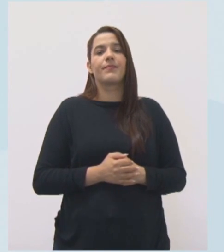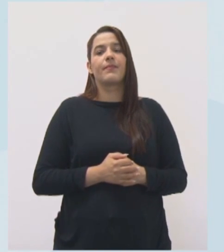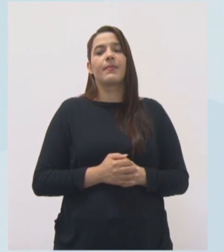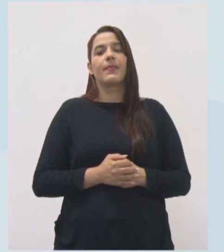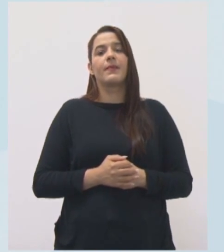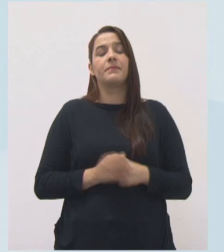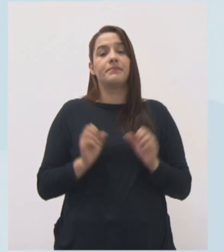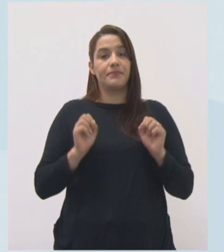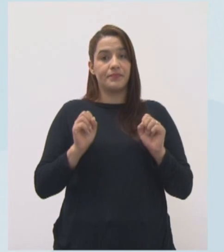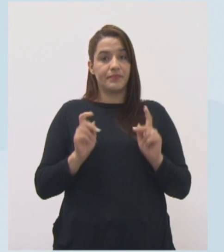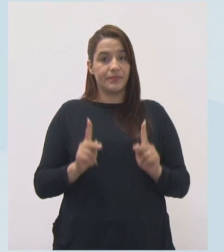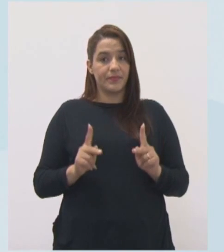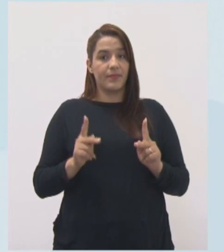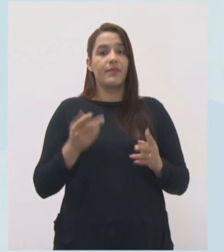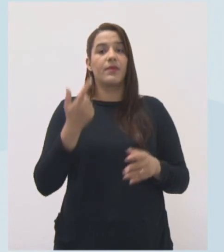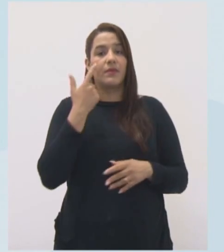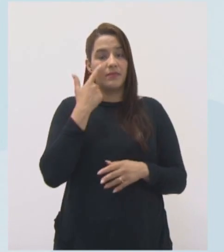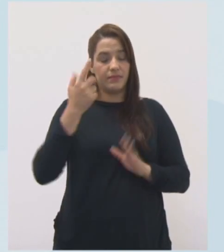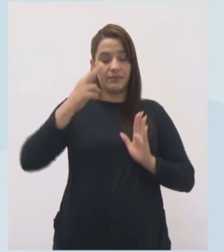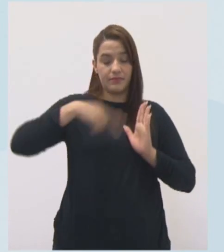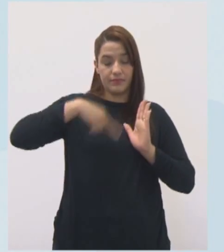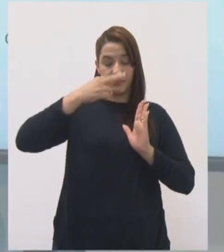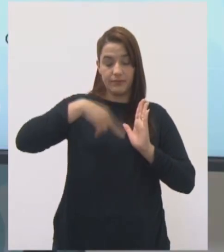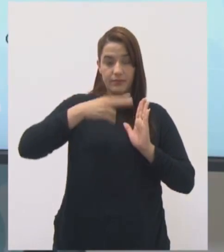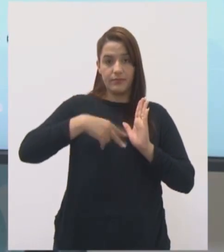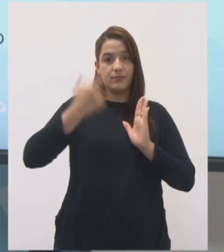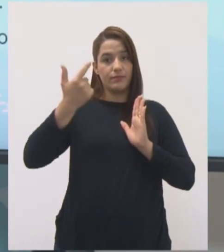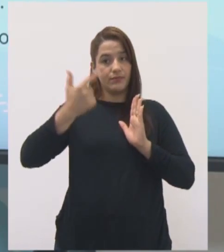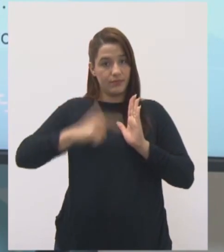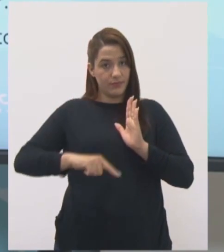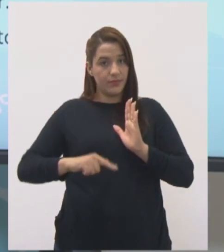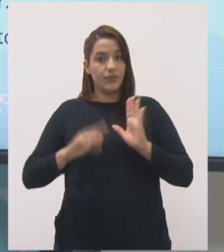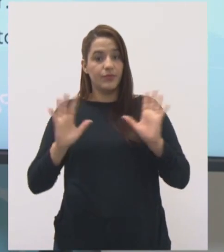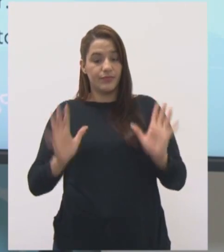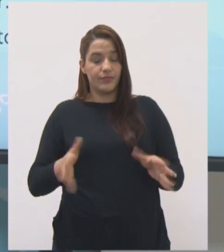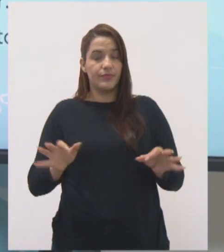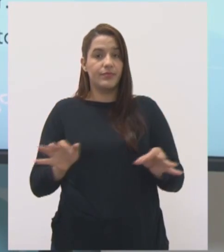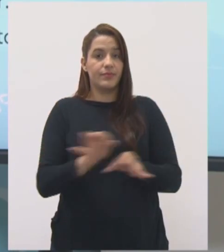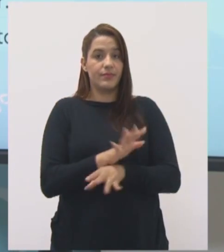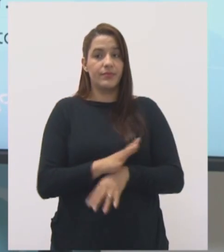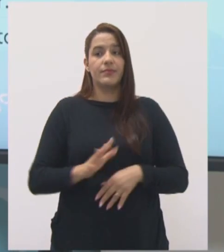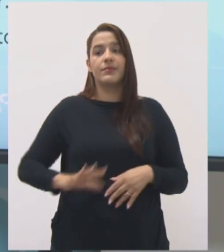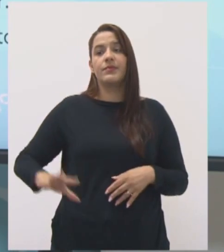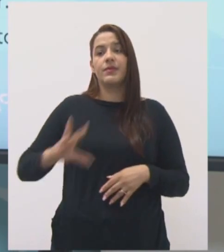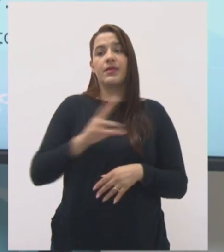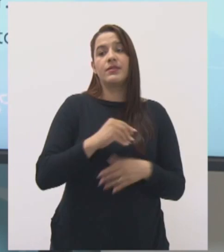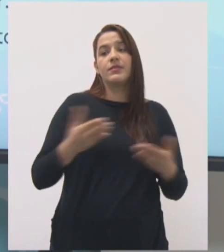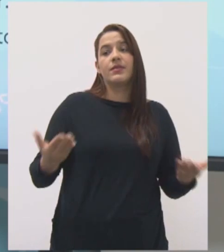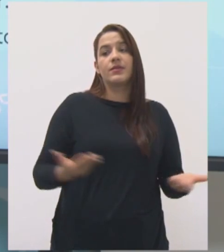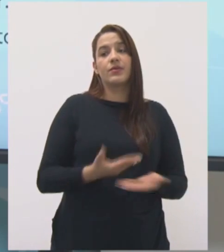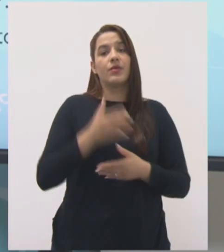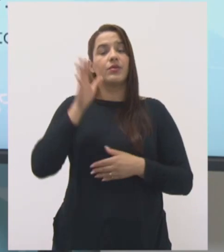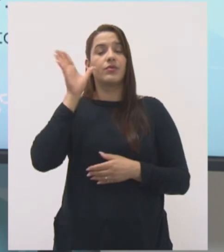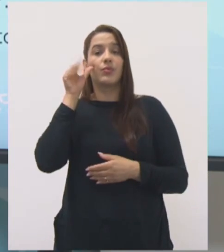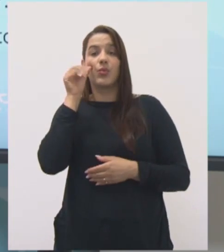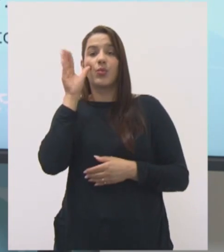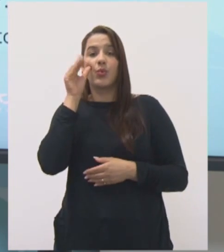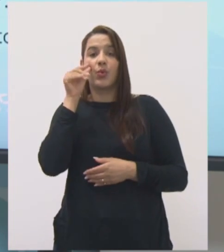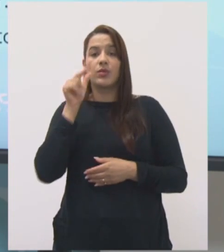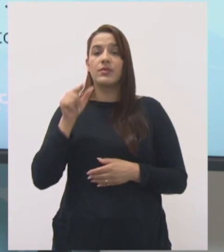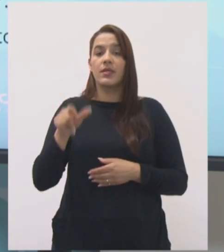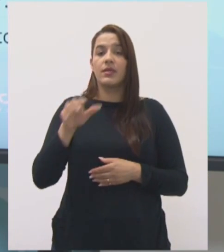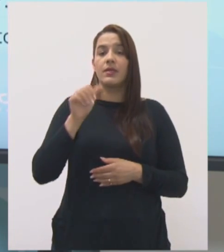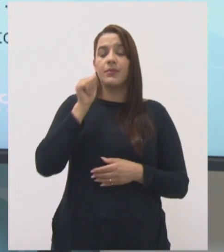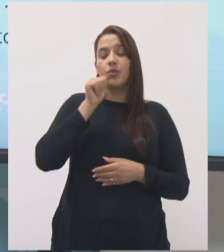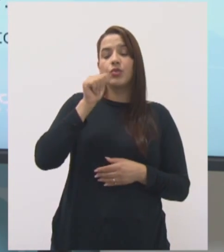Então, ouvimos novamente a leitura. No trecho, ardendo em curiosidade, correu